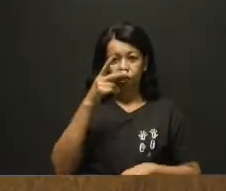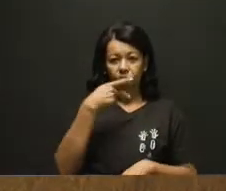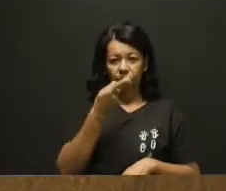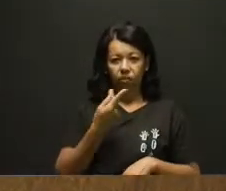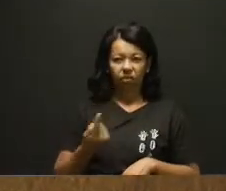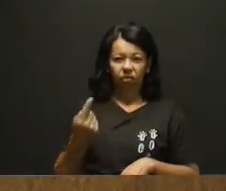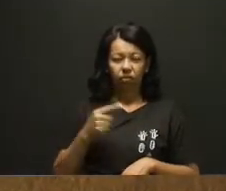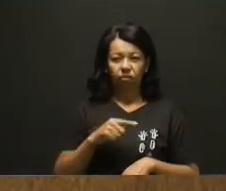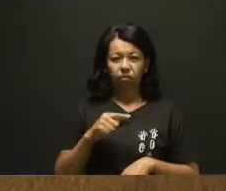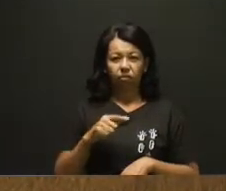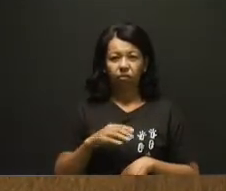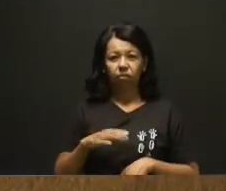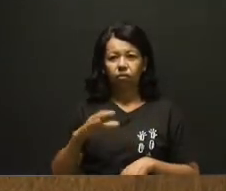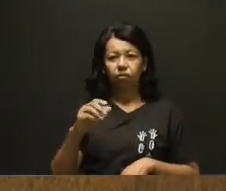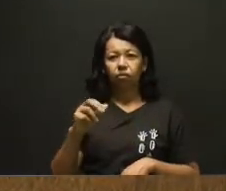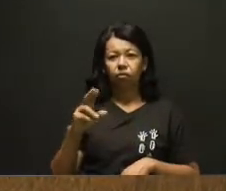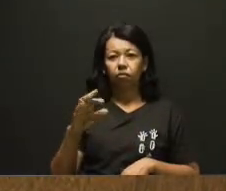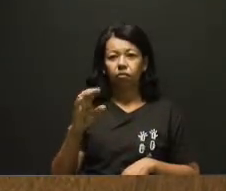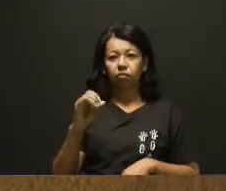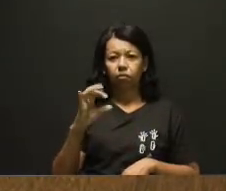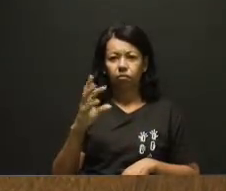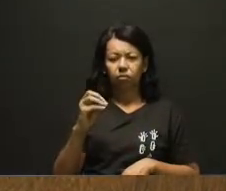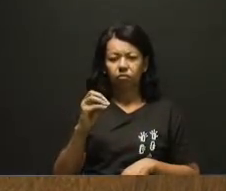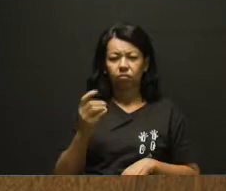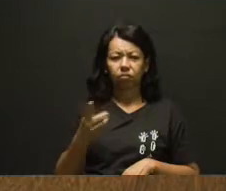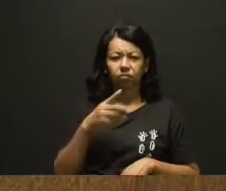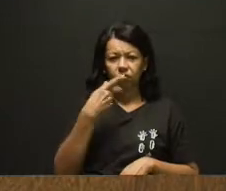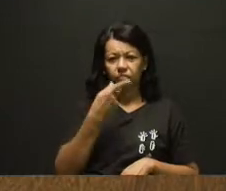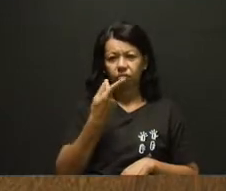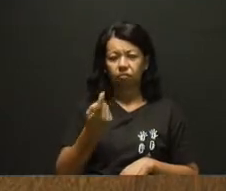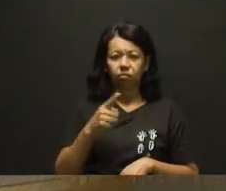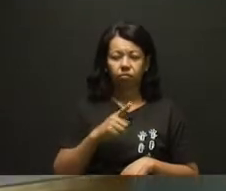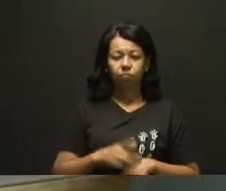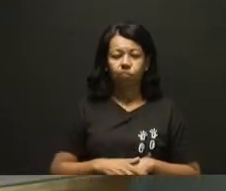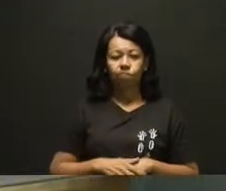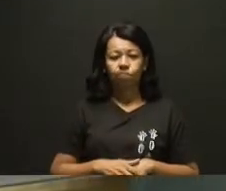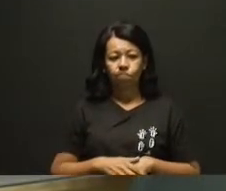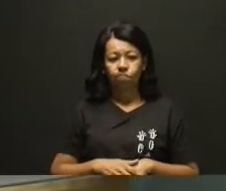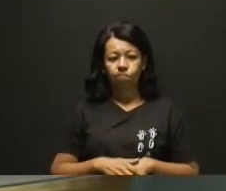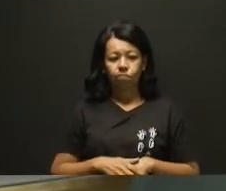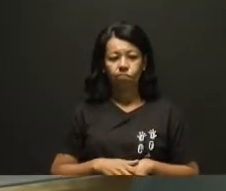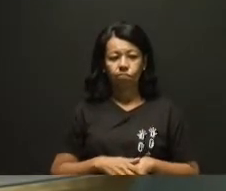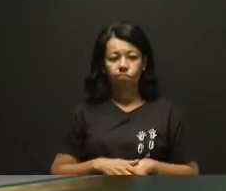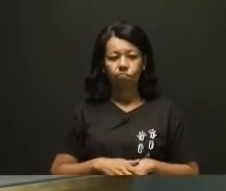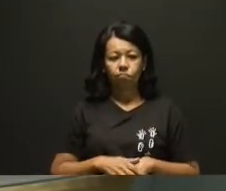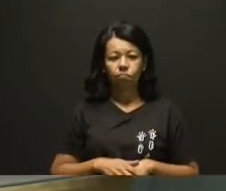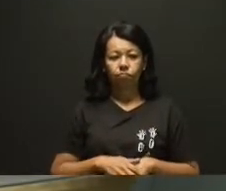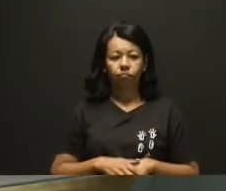palavra vila mangueira à vontade própria